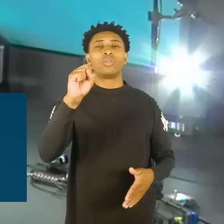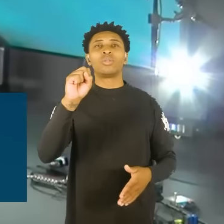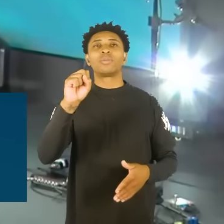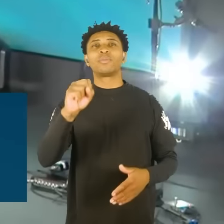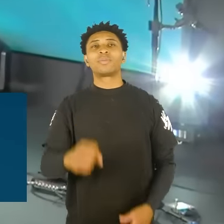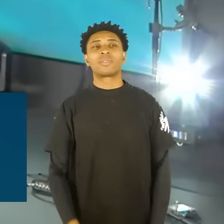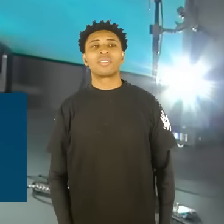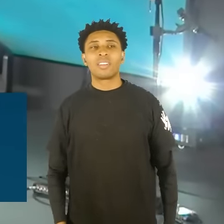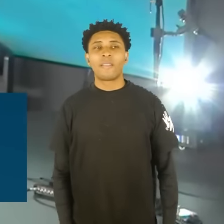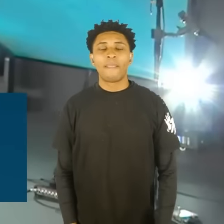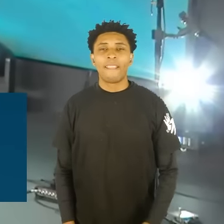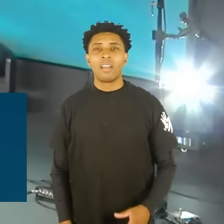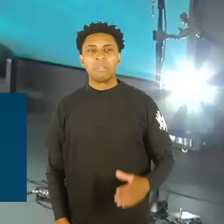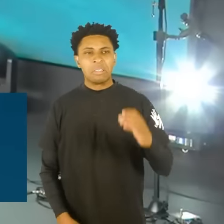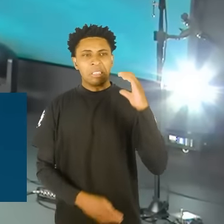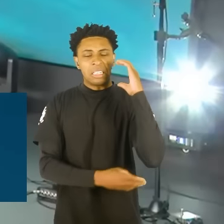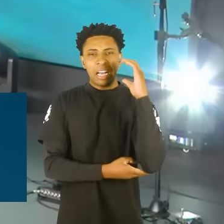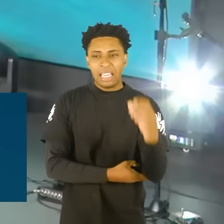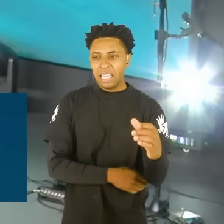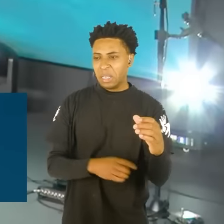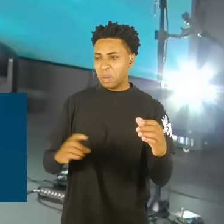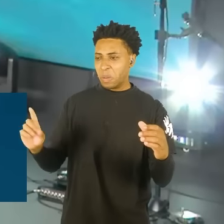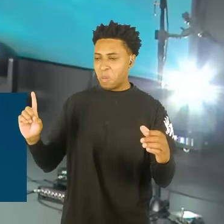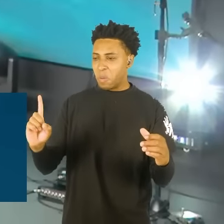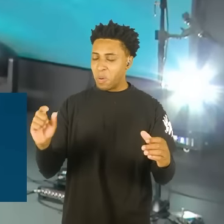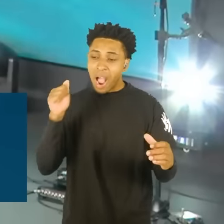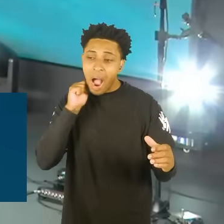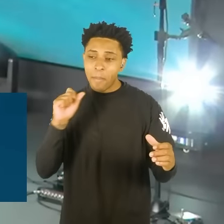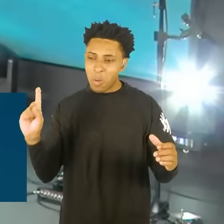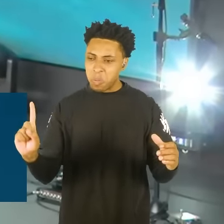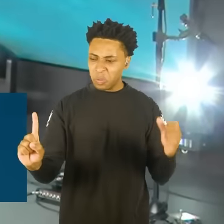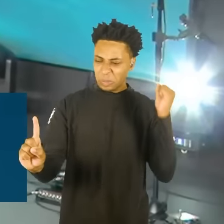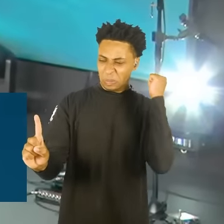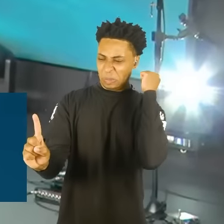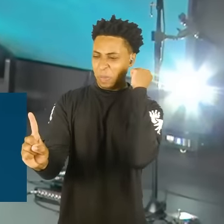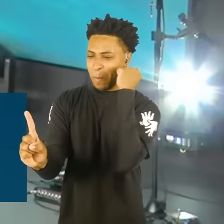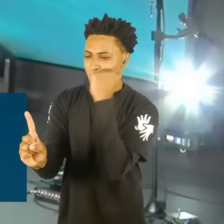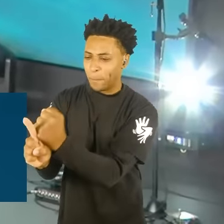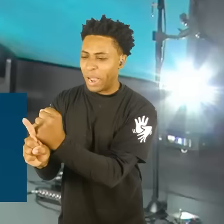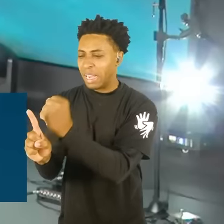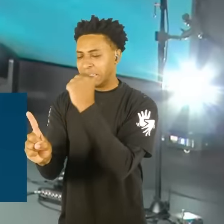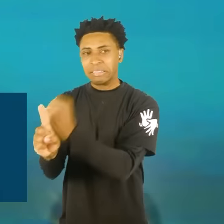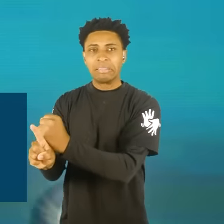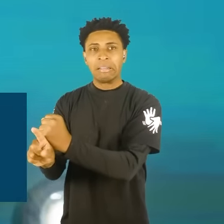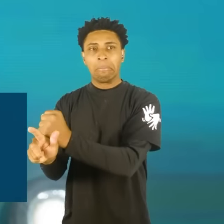Quando estavam lá, Caim atacou Abel, o seu irmão, e fez o quê com ele? Matou.